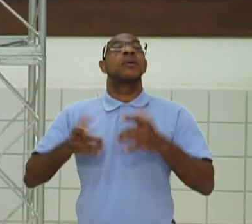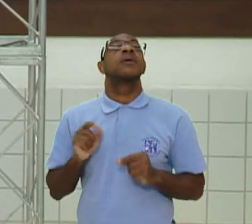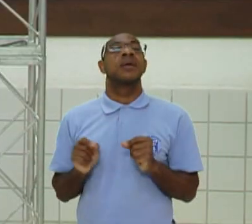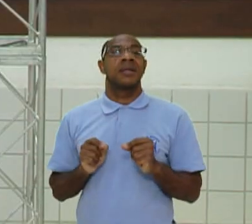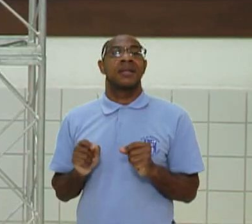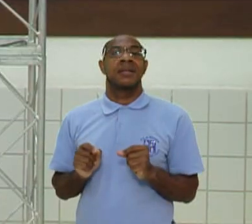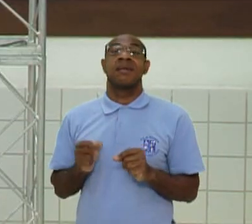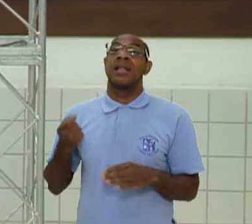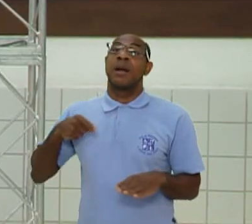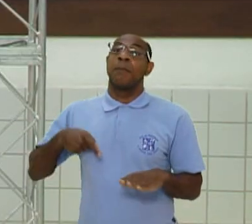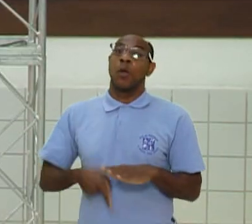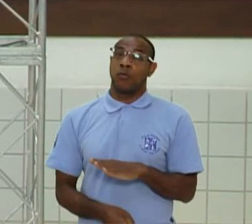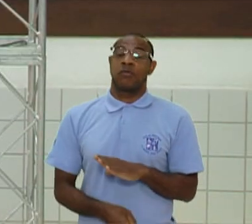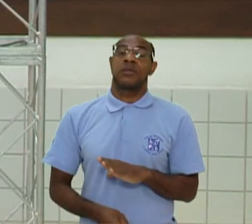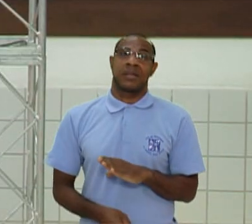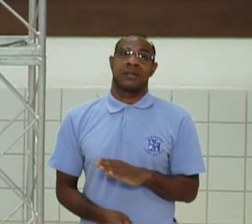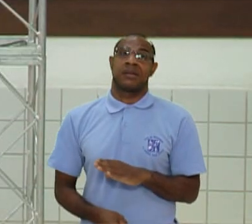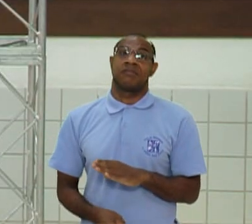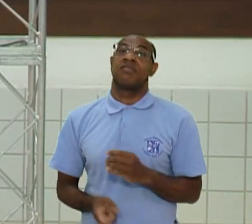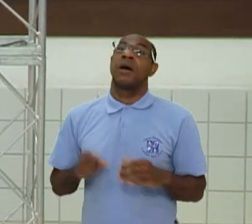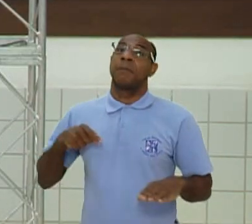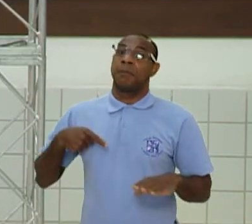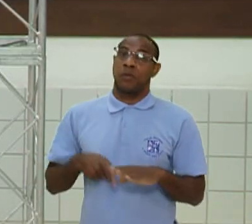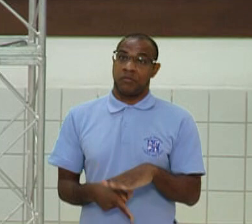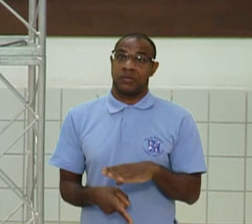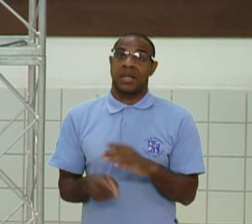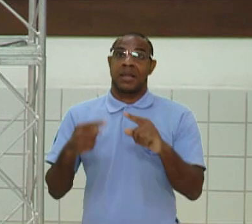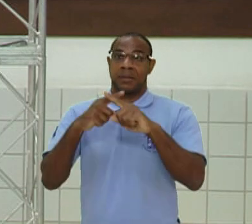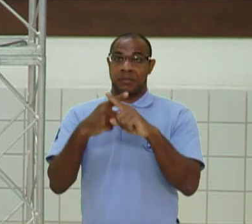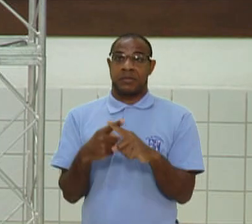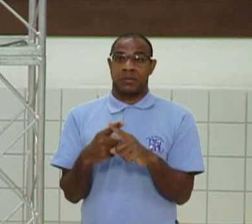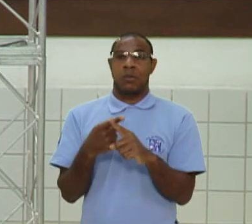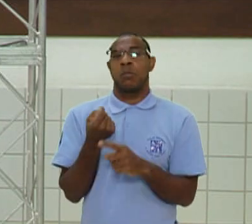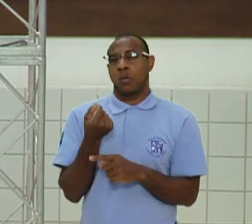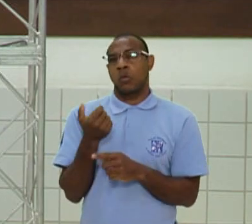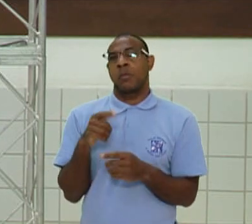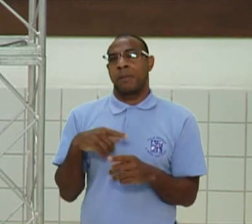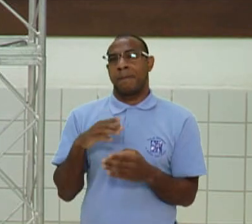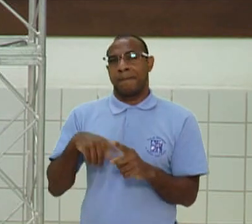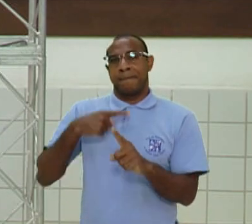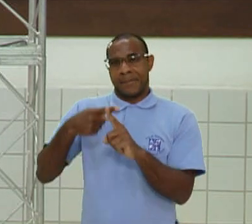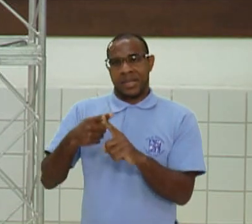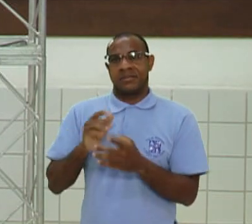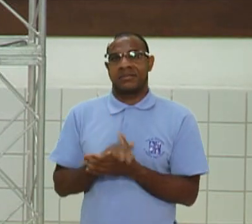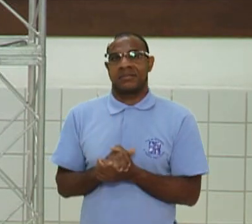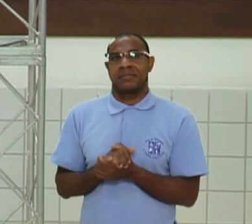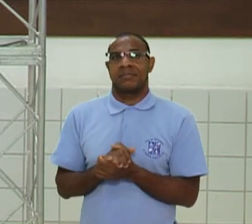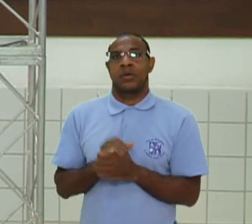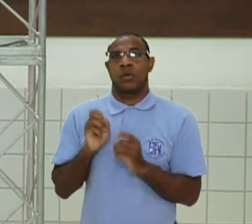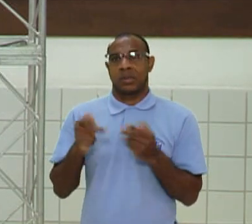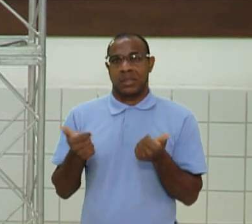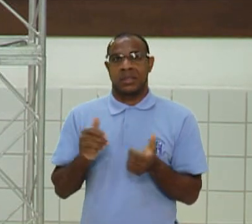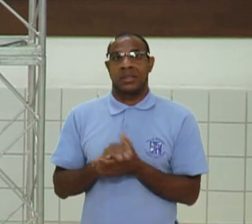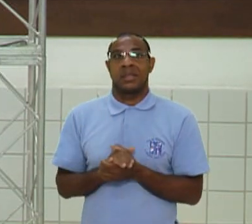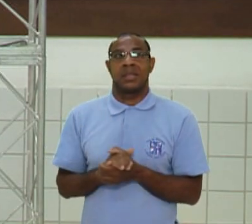vai se aprofundar. Nós vamos nos aprofundar na multiplicação um pouquinho mais. Tenho certeza que vocês vão gostar. Tá?